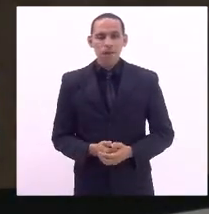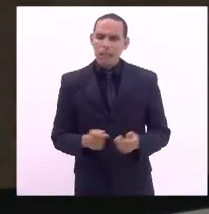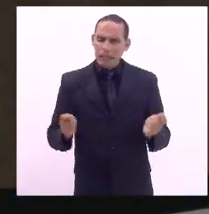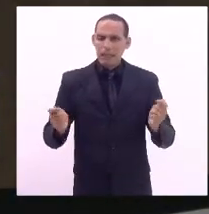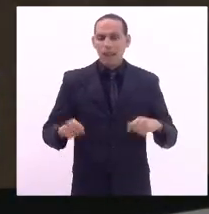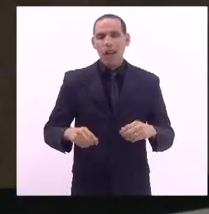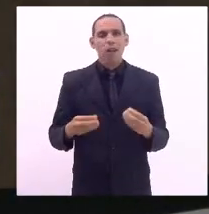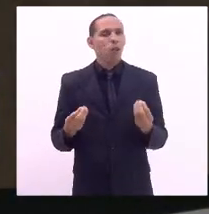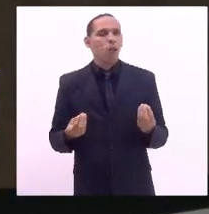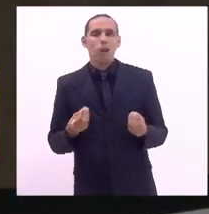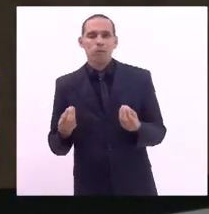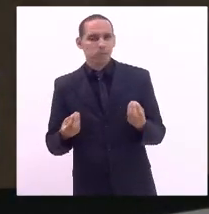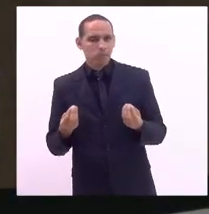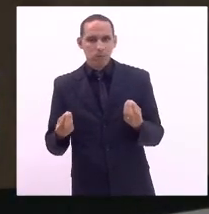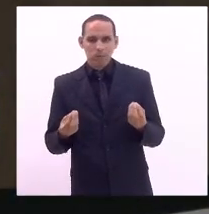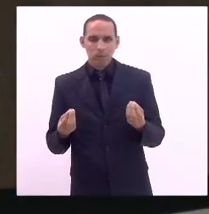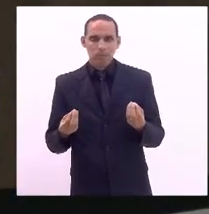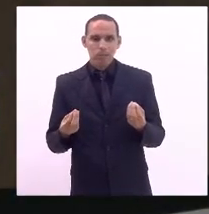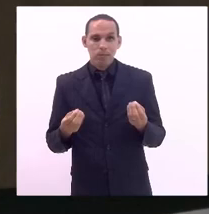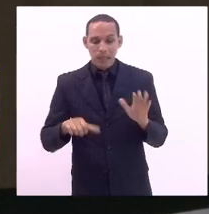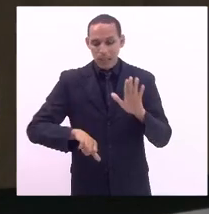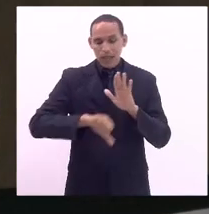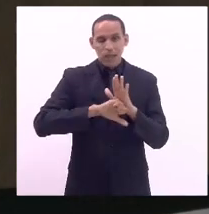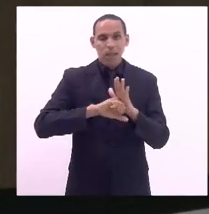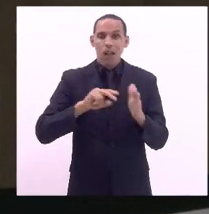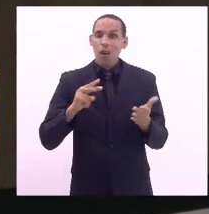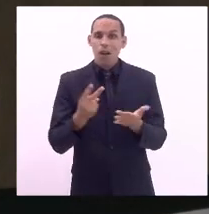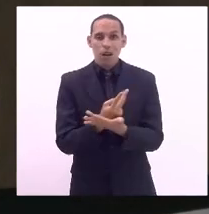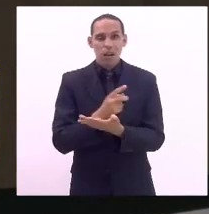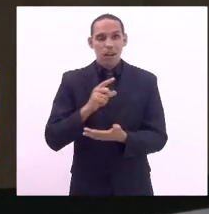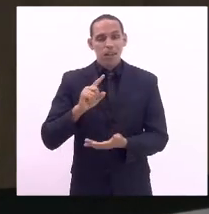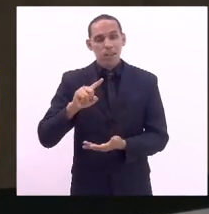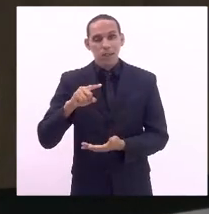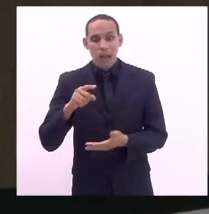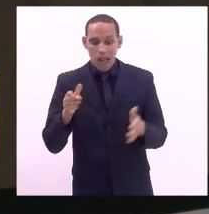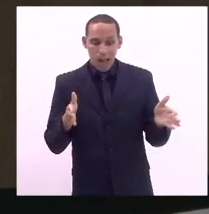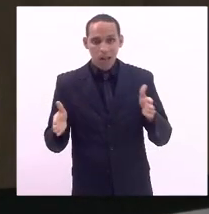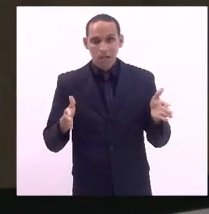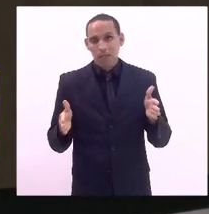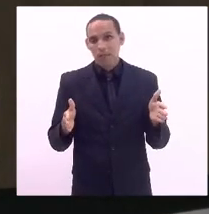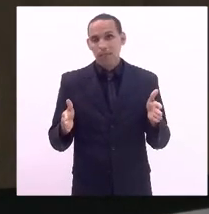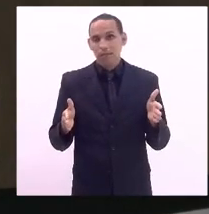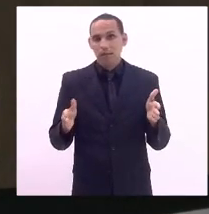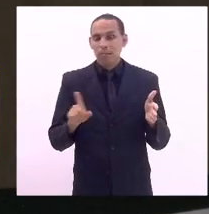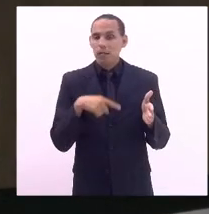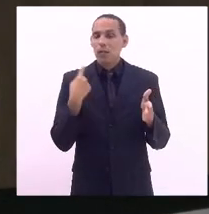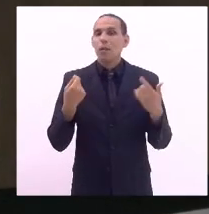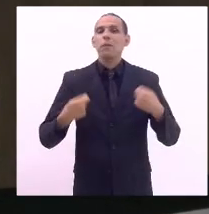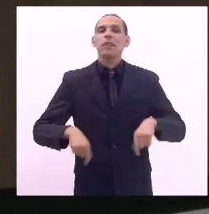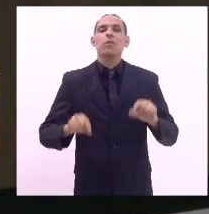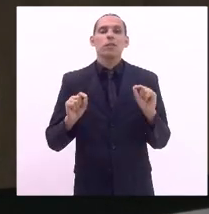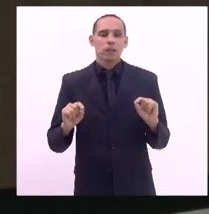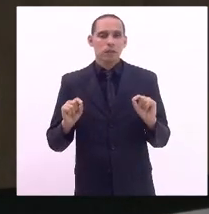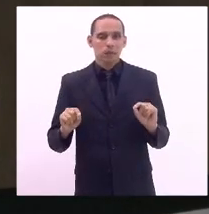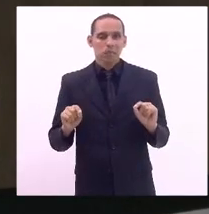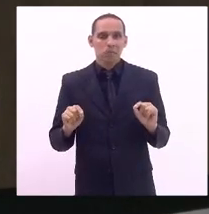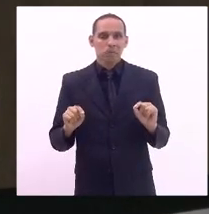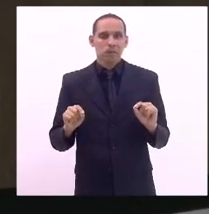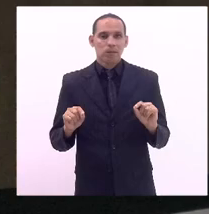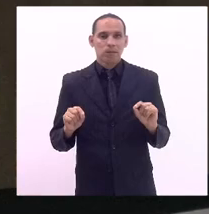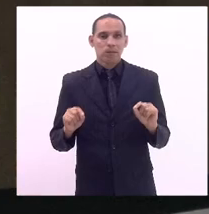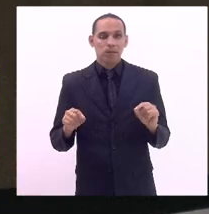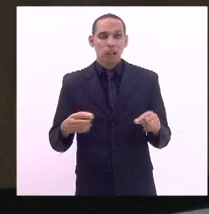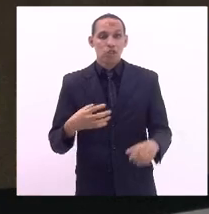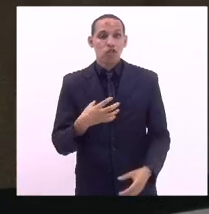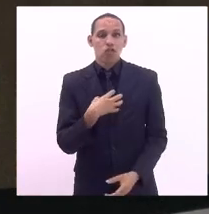possível justamente depois do crime acontecer. Enquanto o crime está ocorrendo, a gente precisa, sim, de meios de